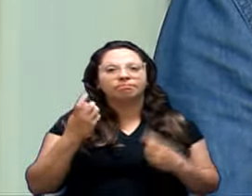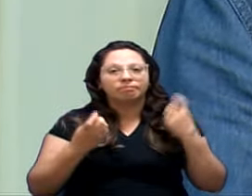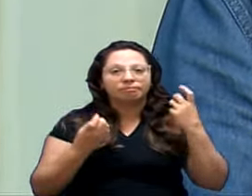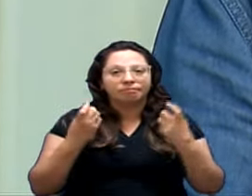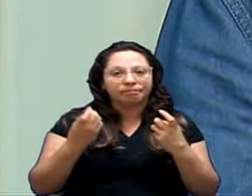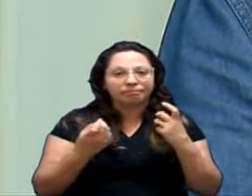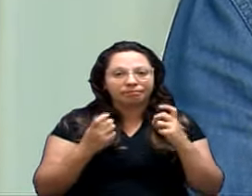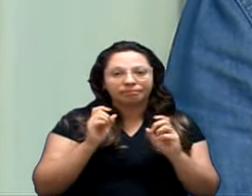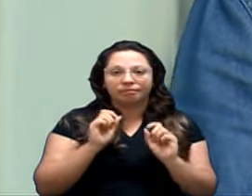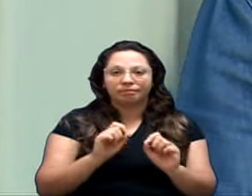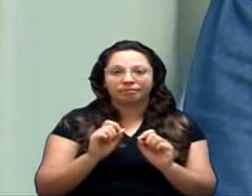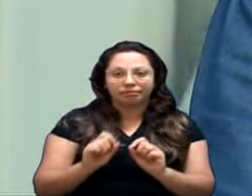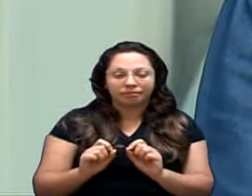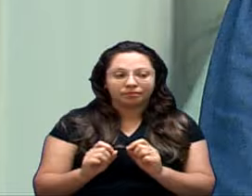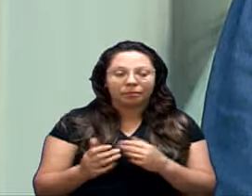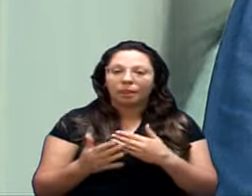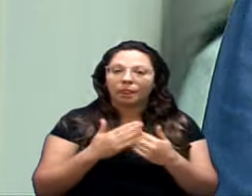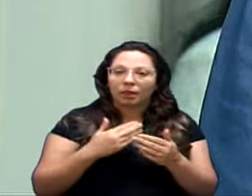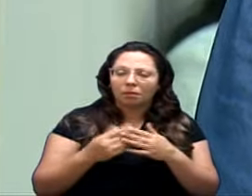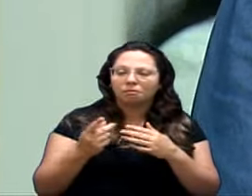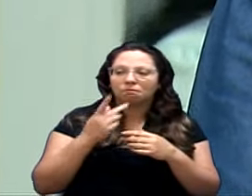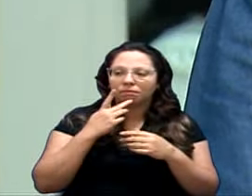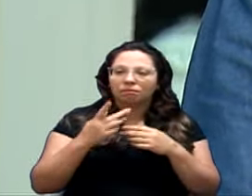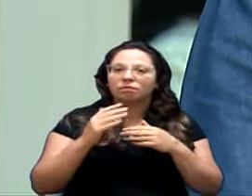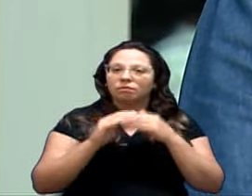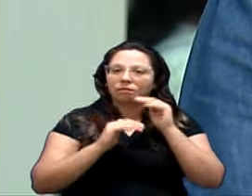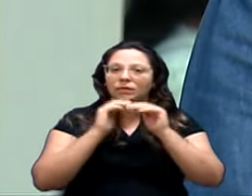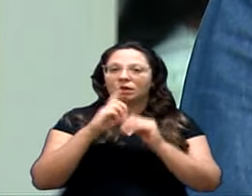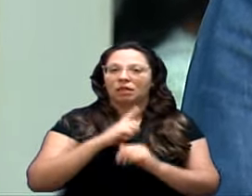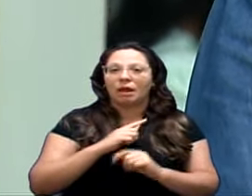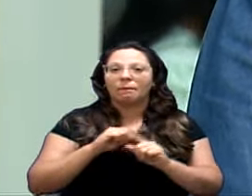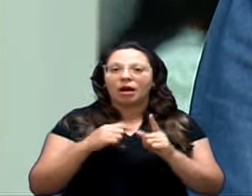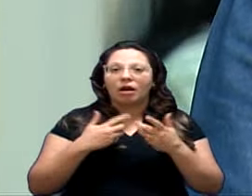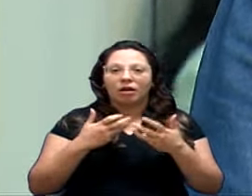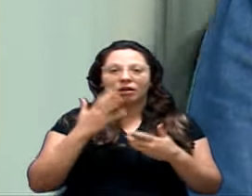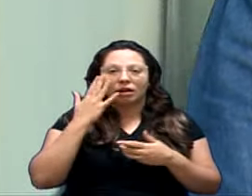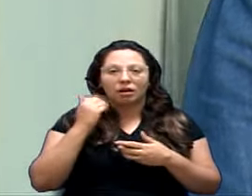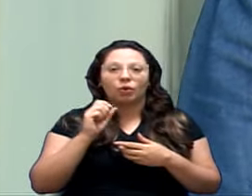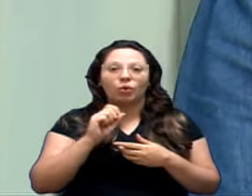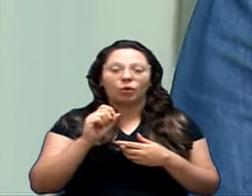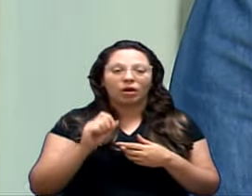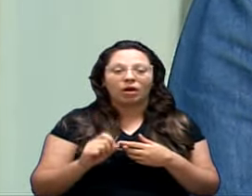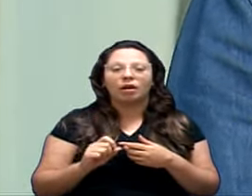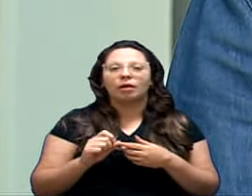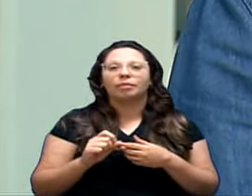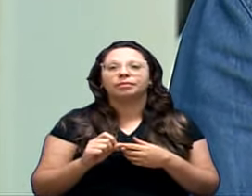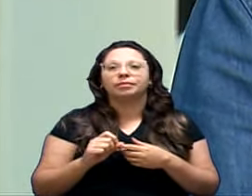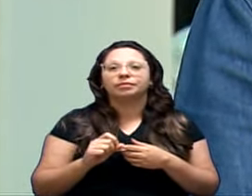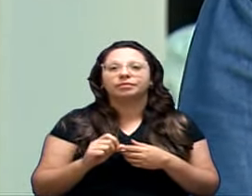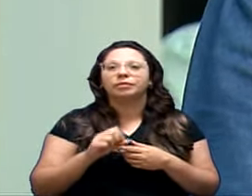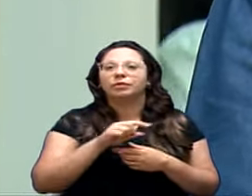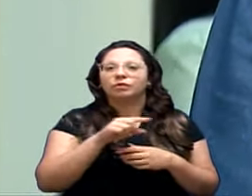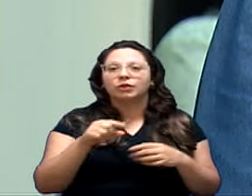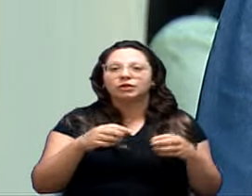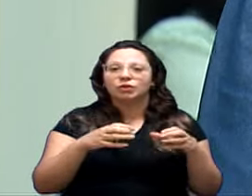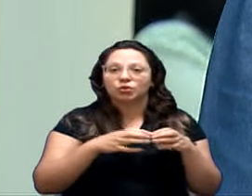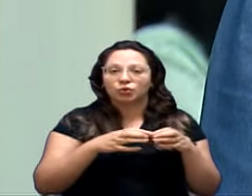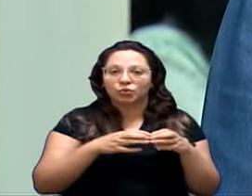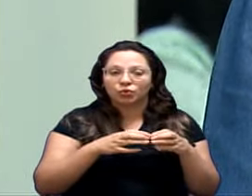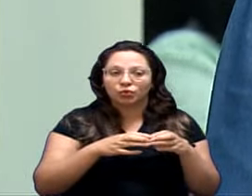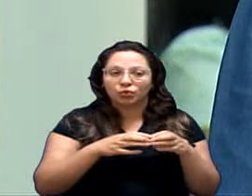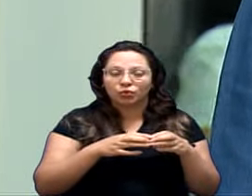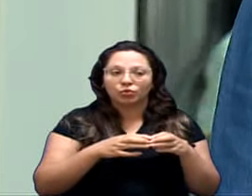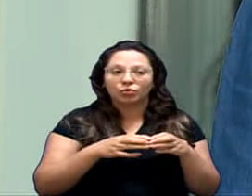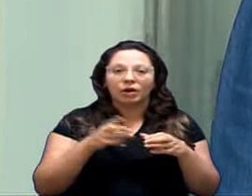mesmo fazendo essa consideração de alguns avanços eu gostaria de saber qual é a posição da equipe com relação ao